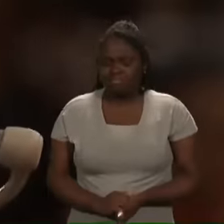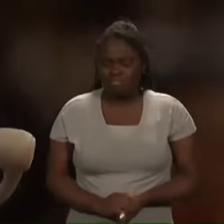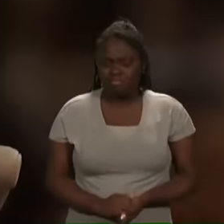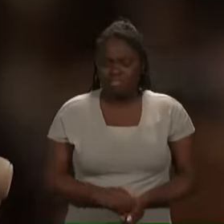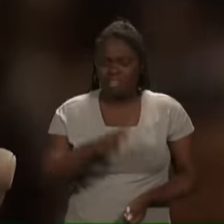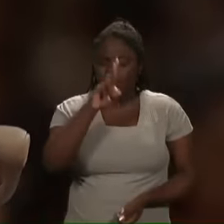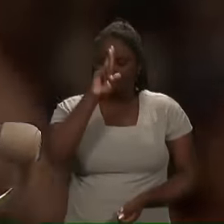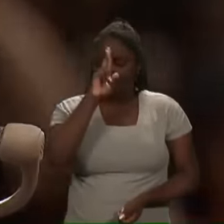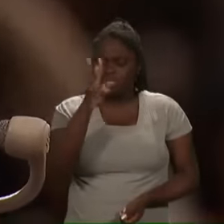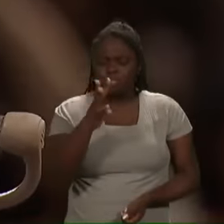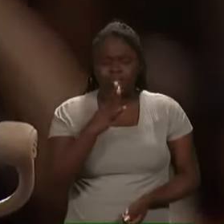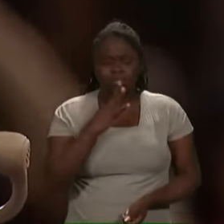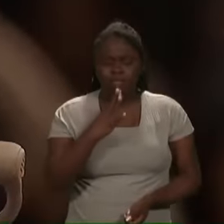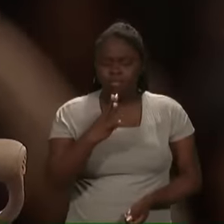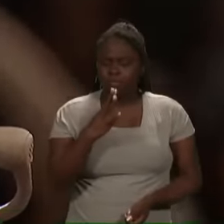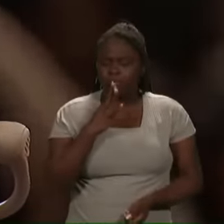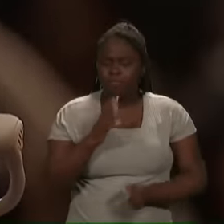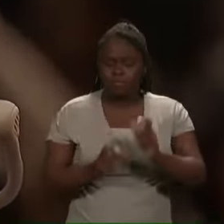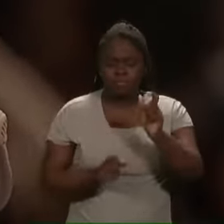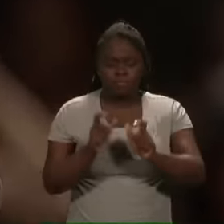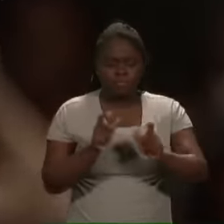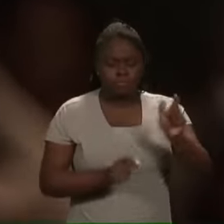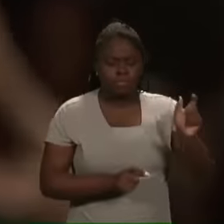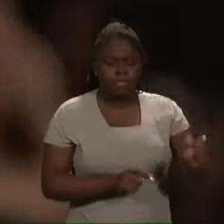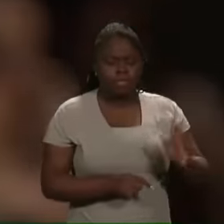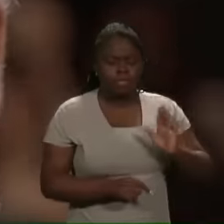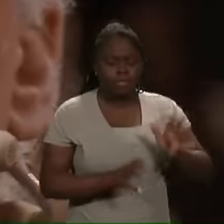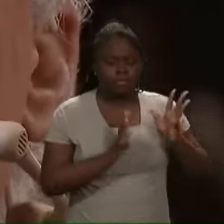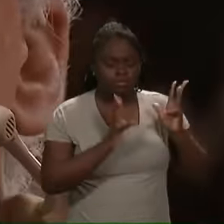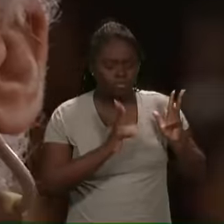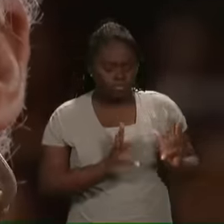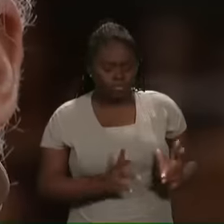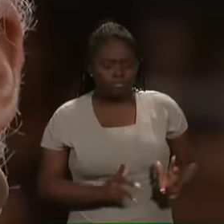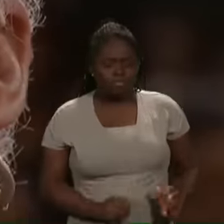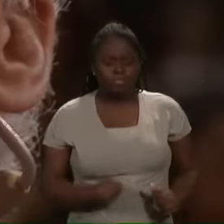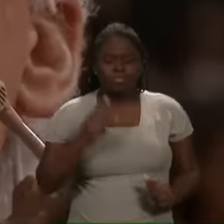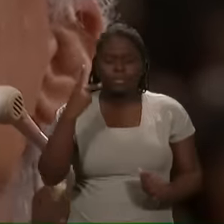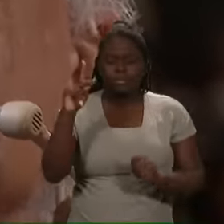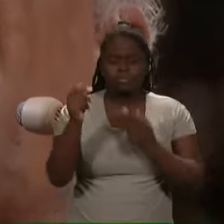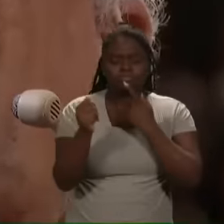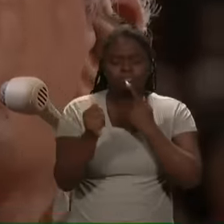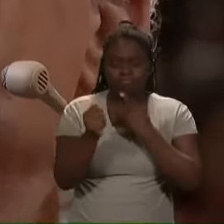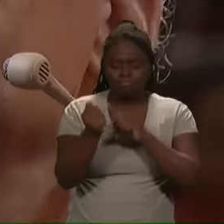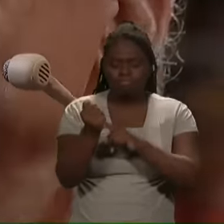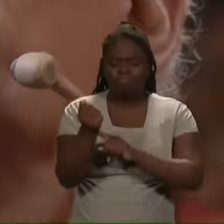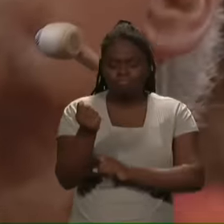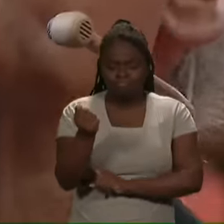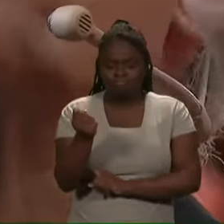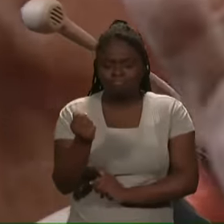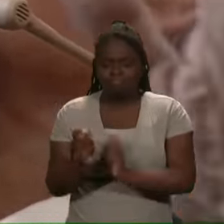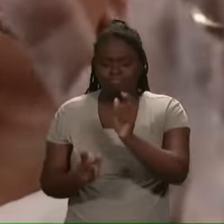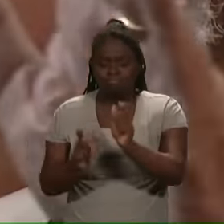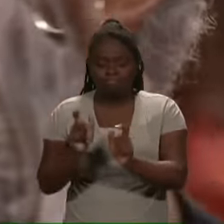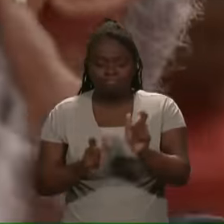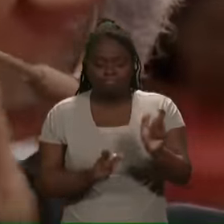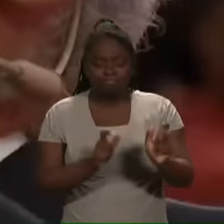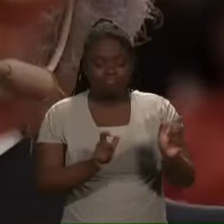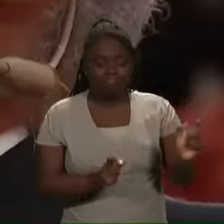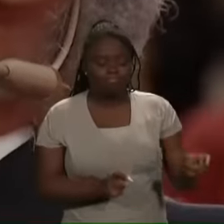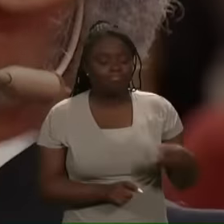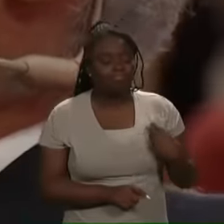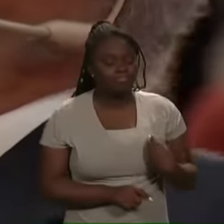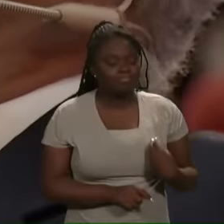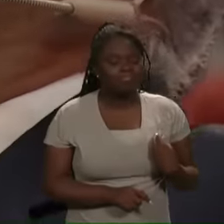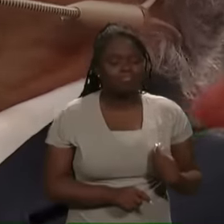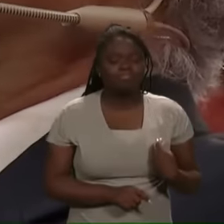Tu conheces, ó Senhor, aqueles que já foram lavados pelo teu sangue, aqueles que estão vivendo